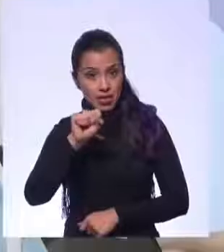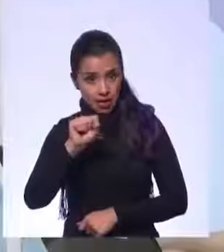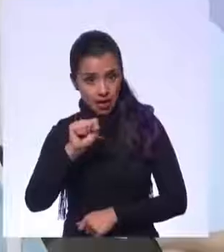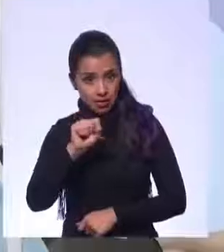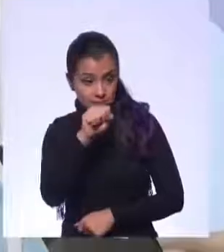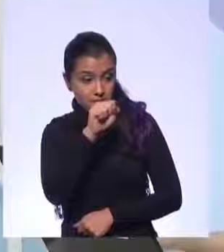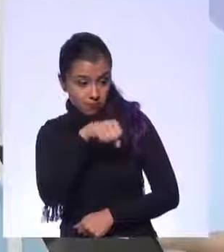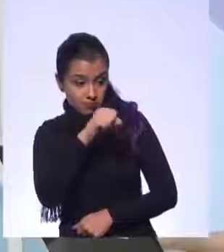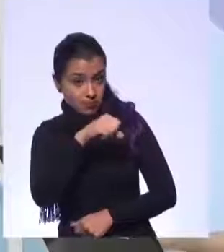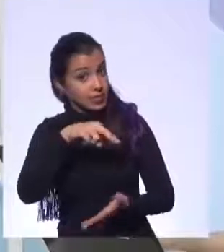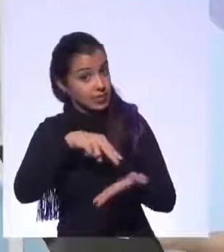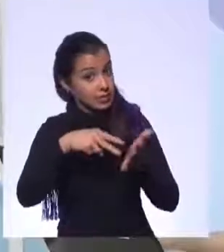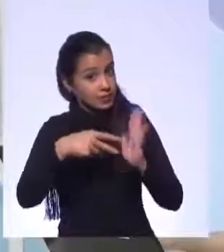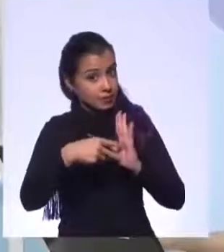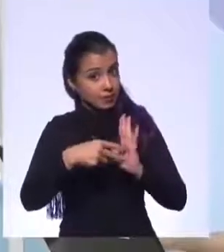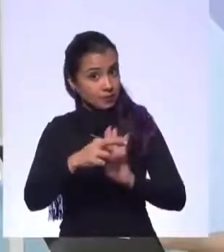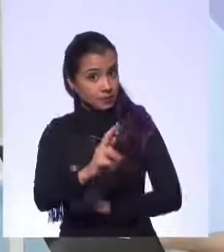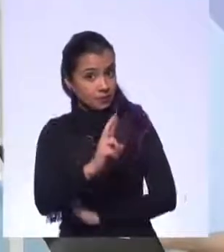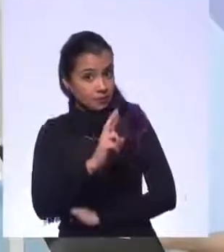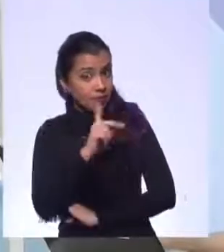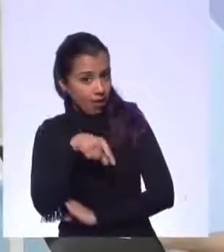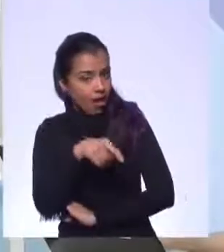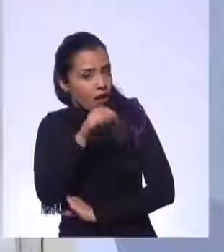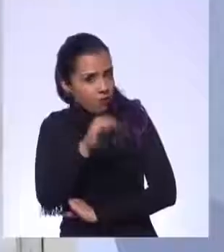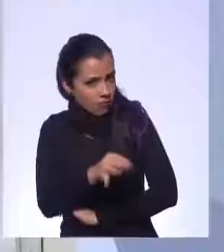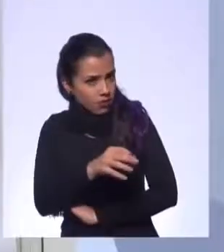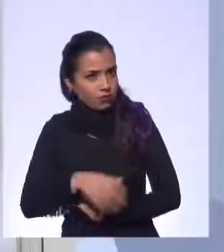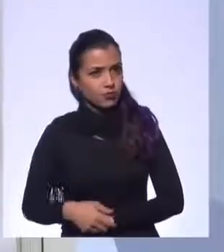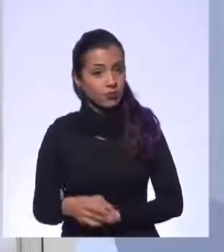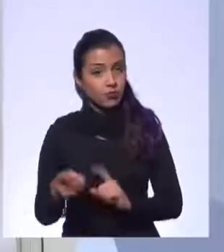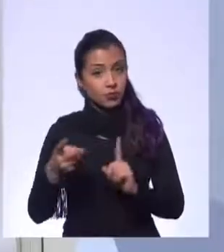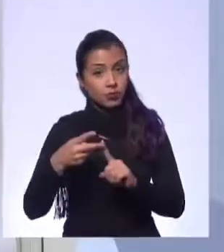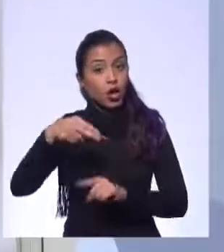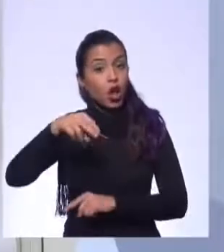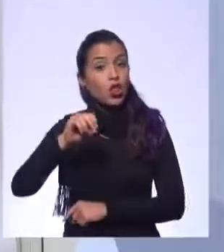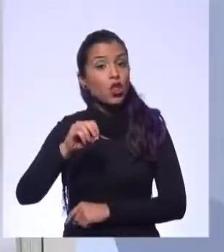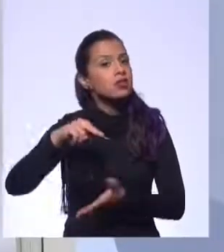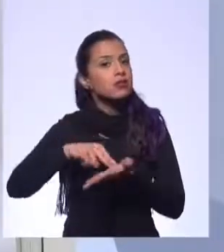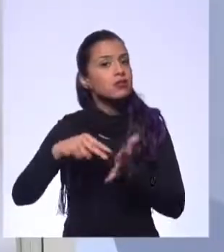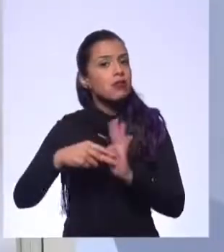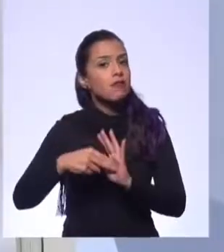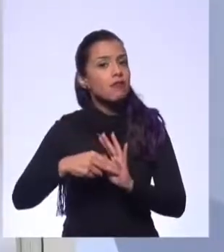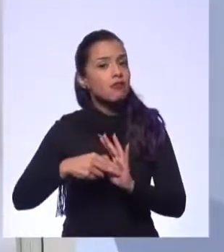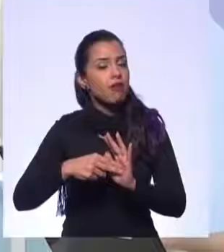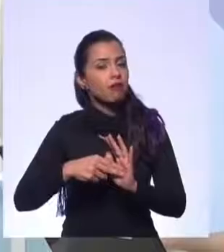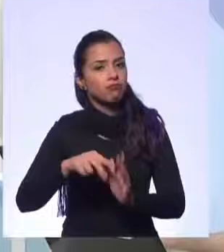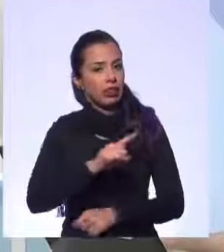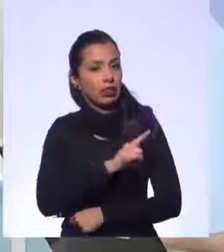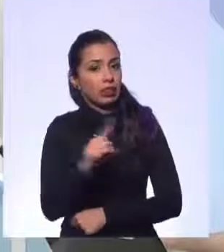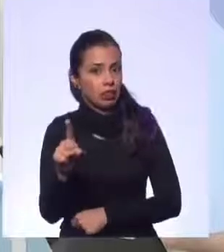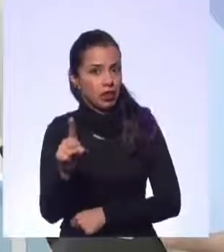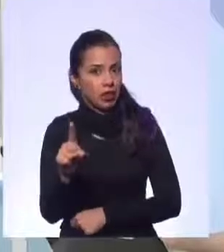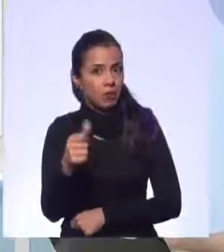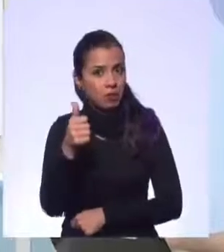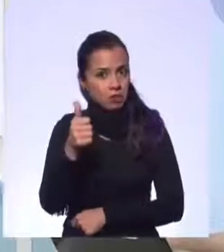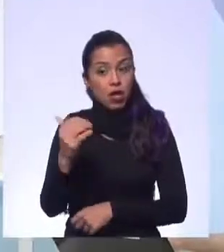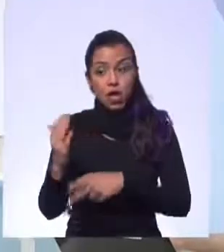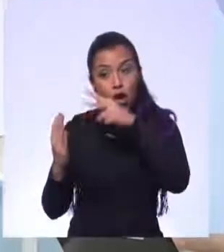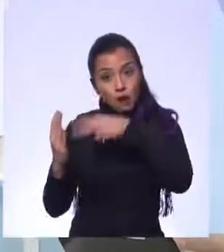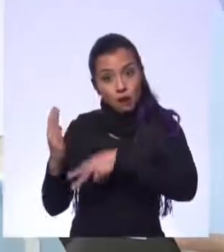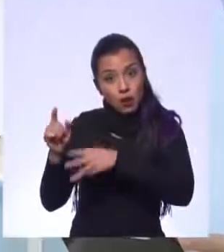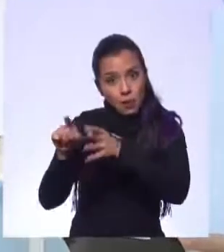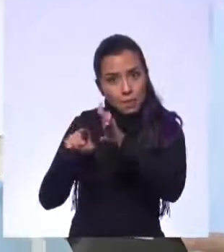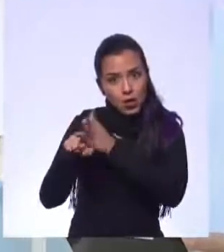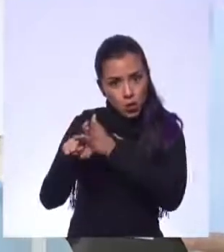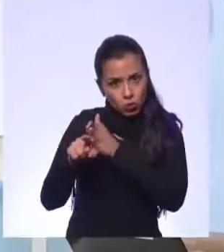ser afirmativa. Se eu tiver um no, essa resposta vai ser negativa. Enquanto eu estiver lendo a questão com o Ed,